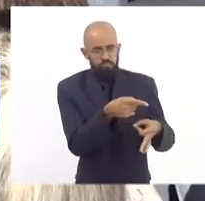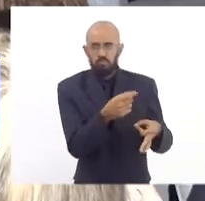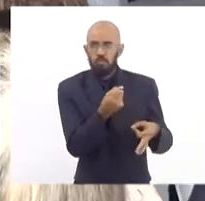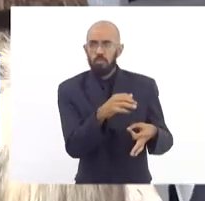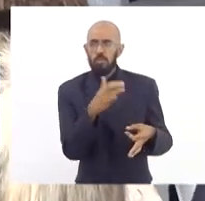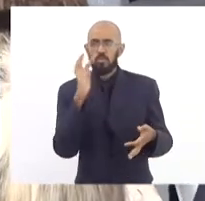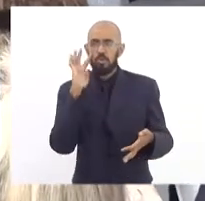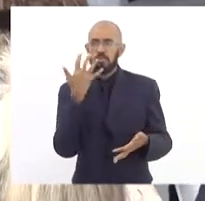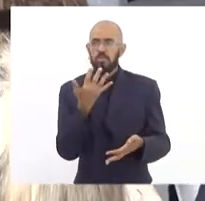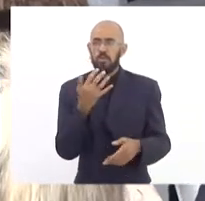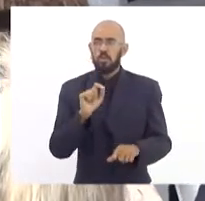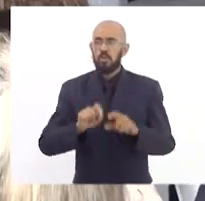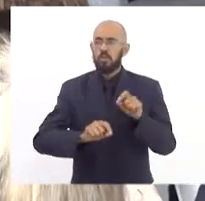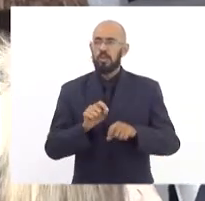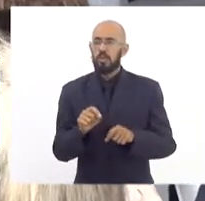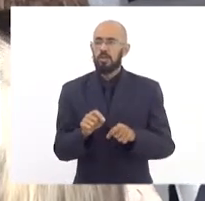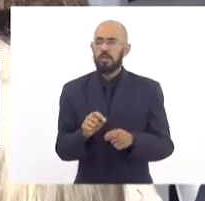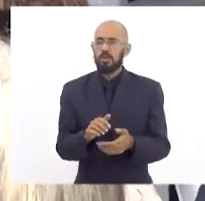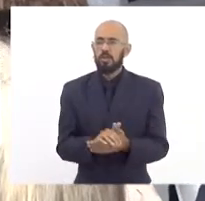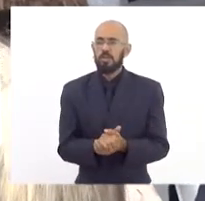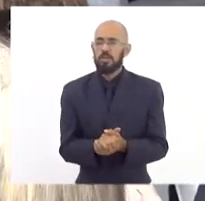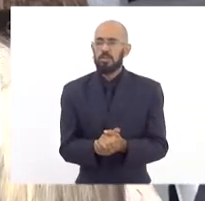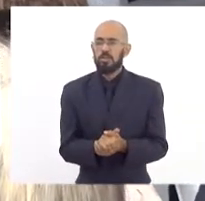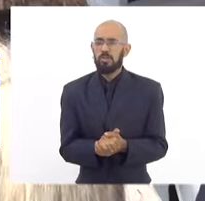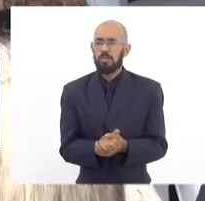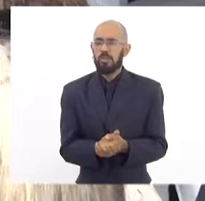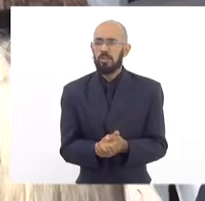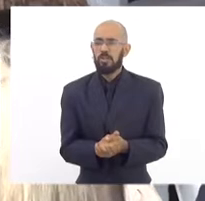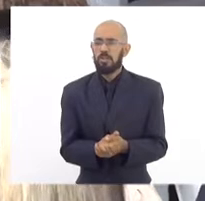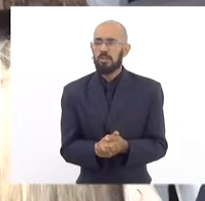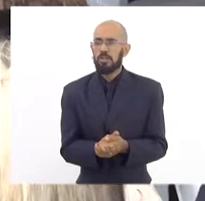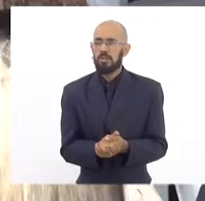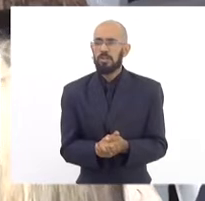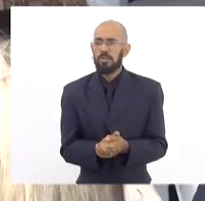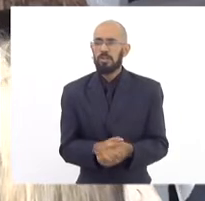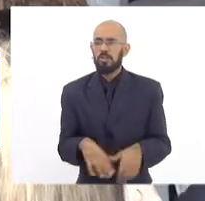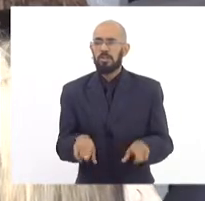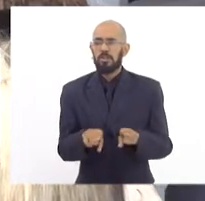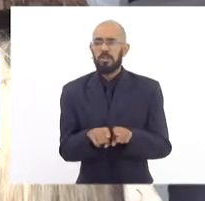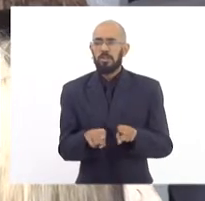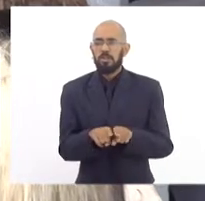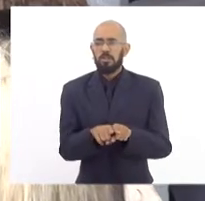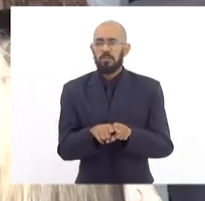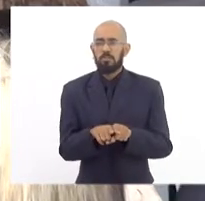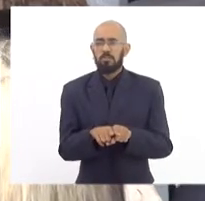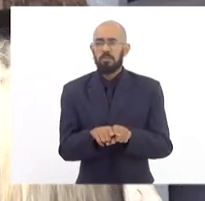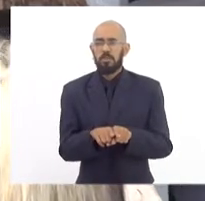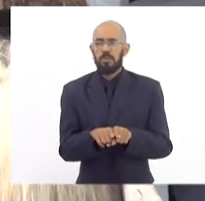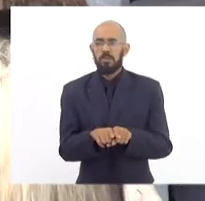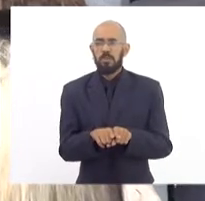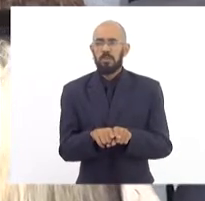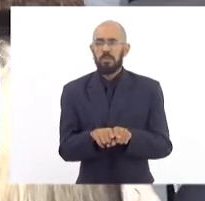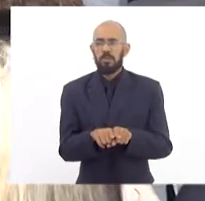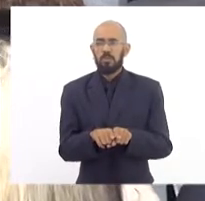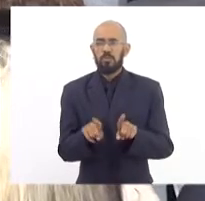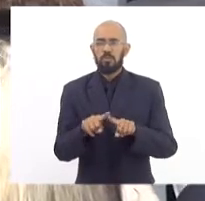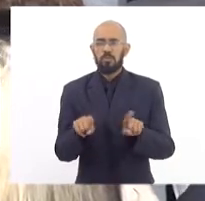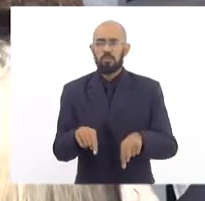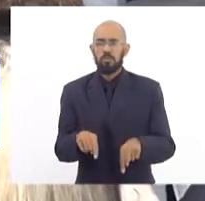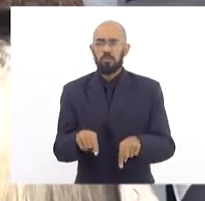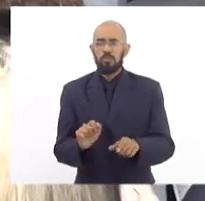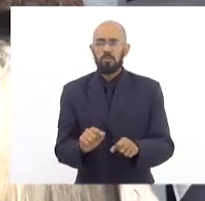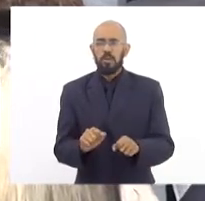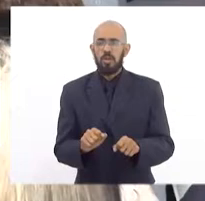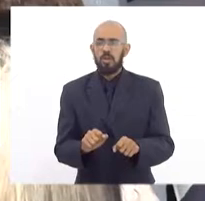triênio, governador. E a mesma coisa no IPCA. Os servidores estavam desde 2014 sem